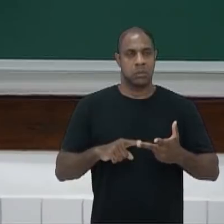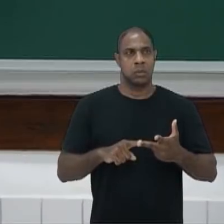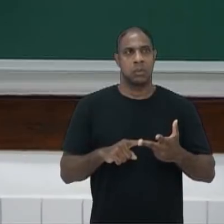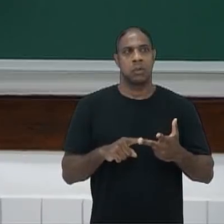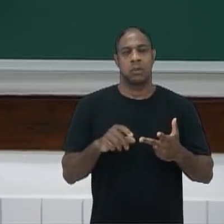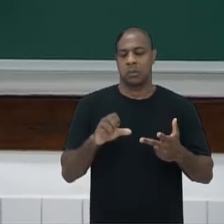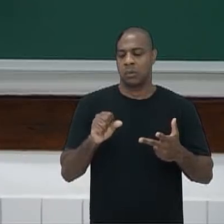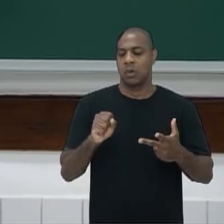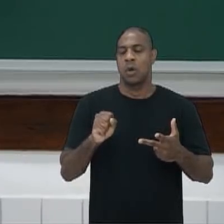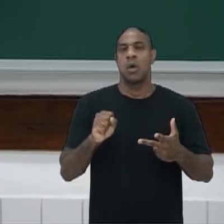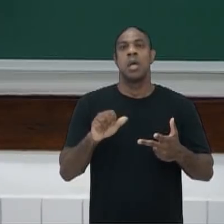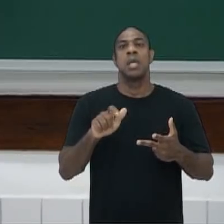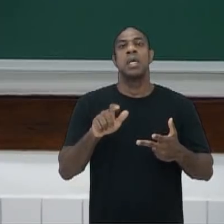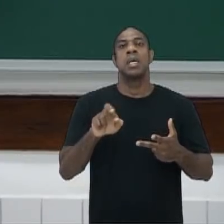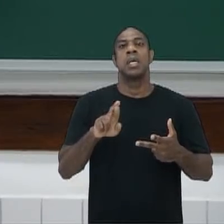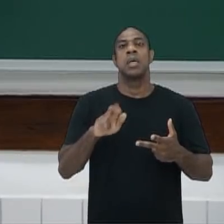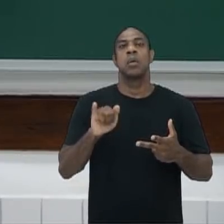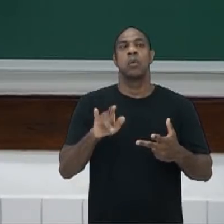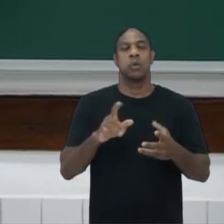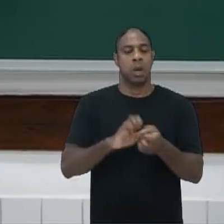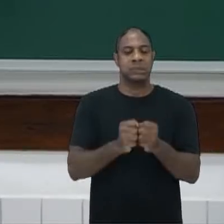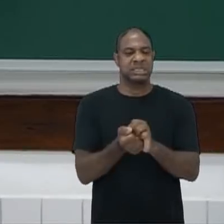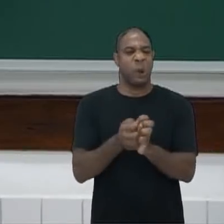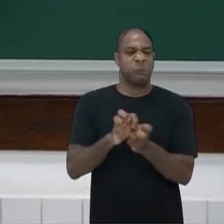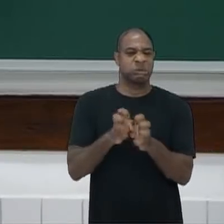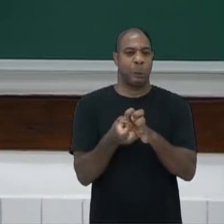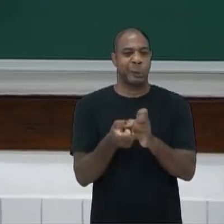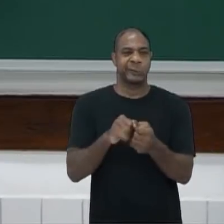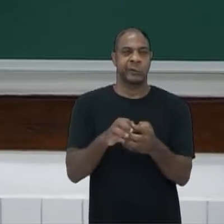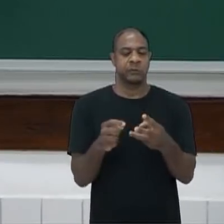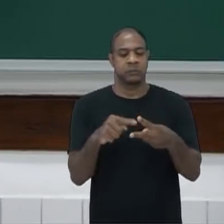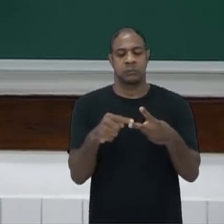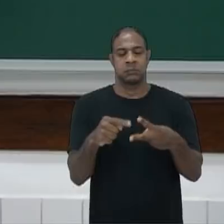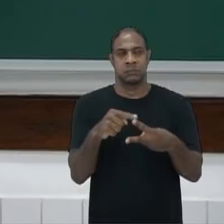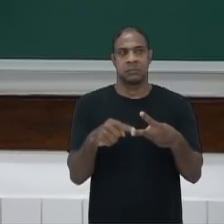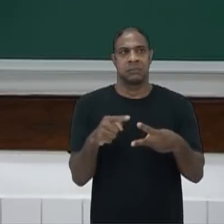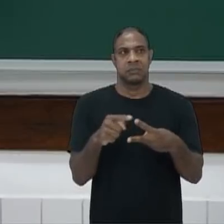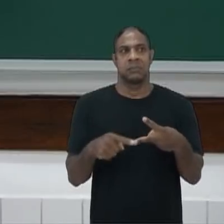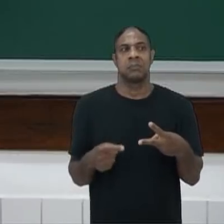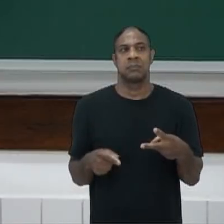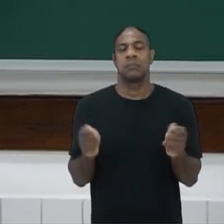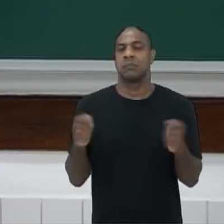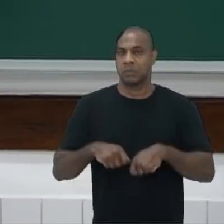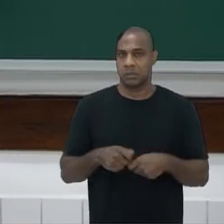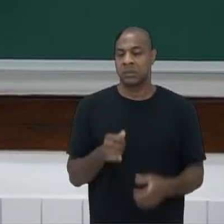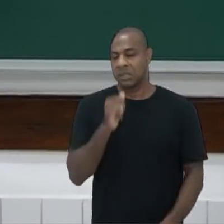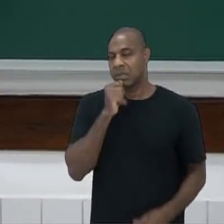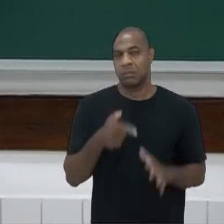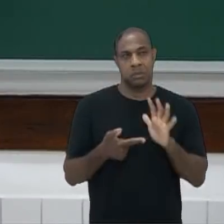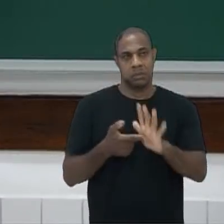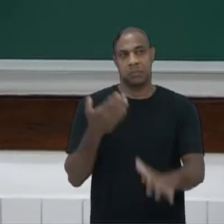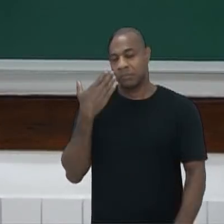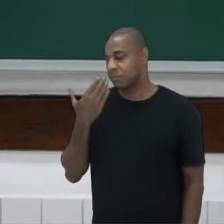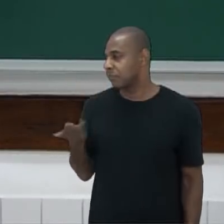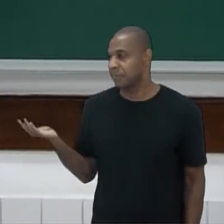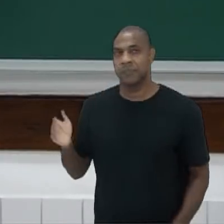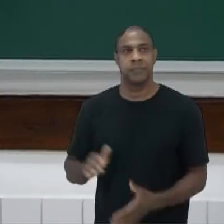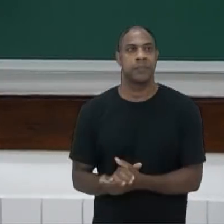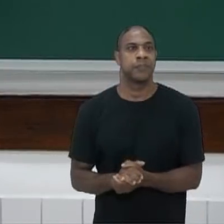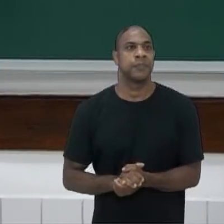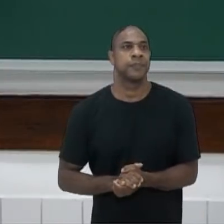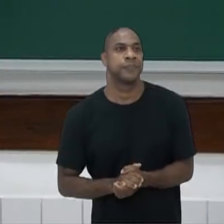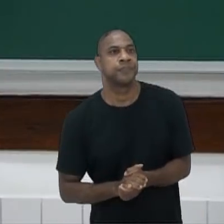roupa toda lisa, um papel liso, e uma roupa toda enrugada, um papel enrugado? Pode, já vou explicar para vocês. Então, o